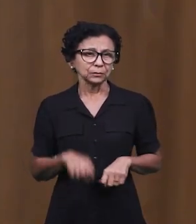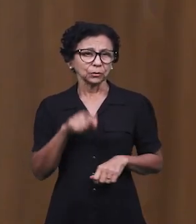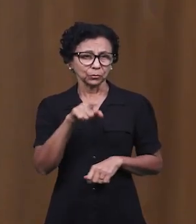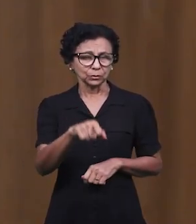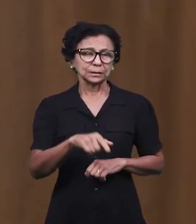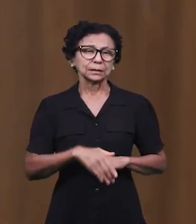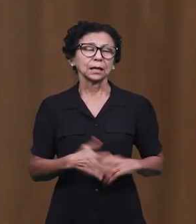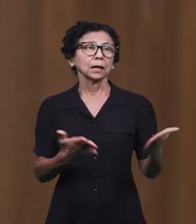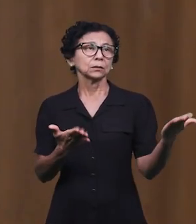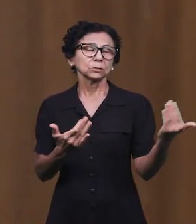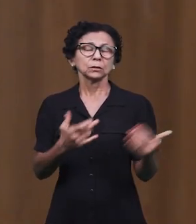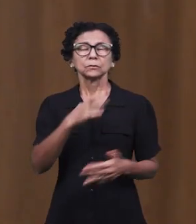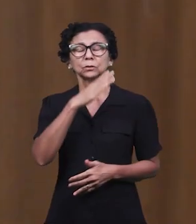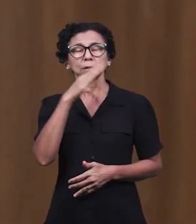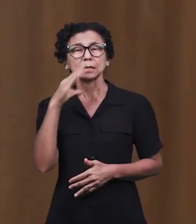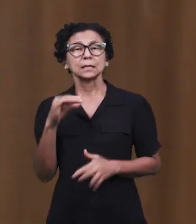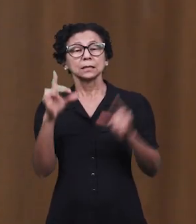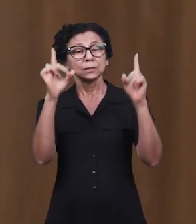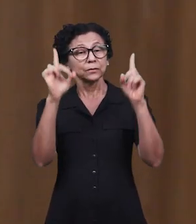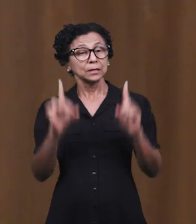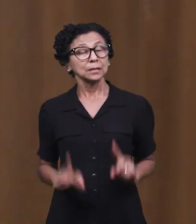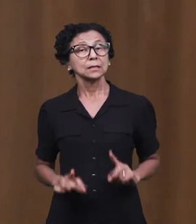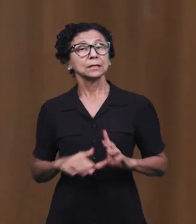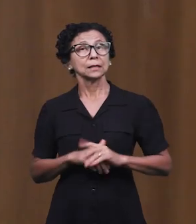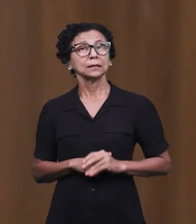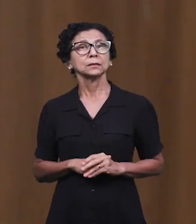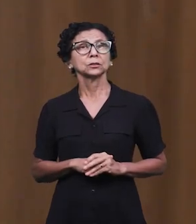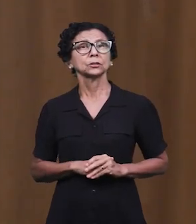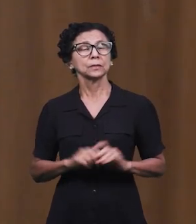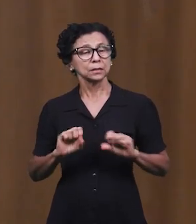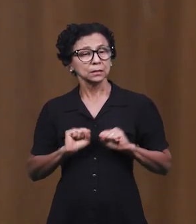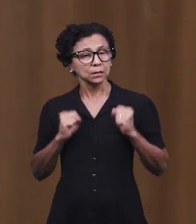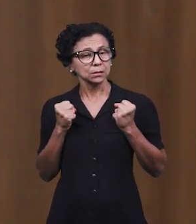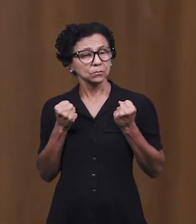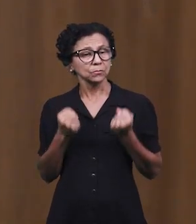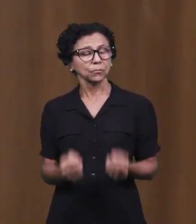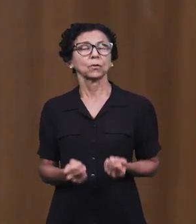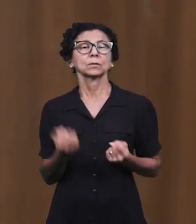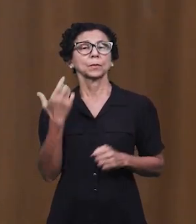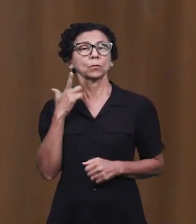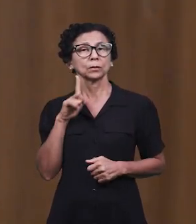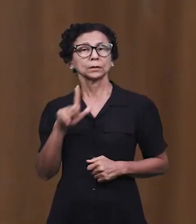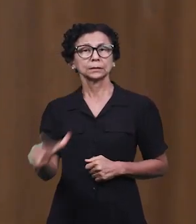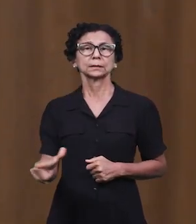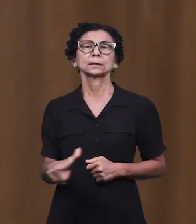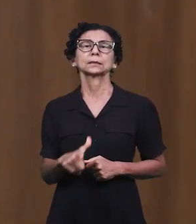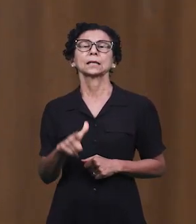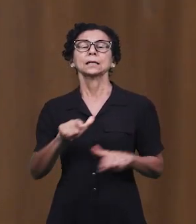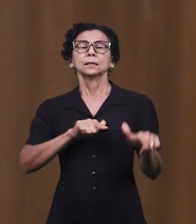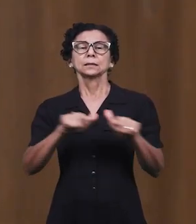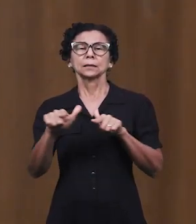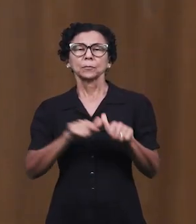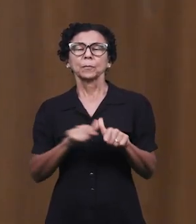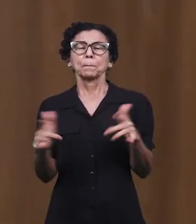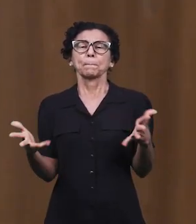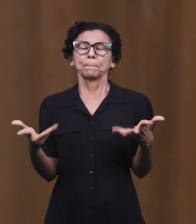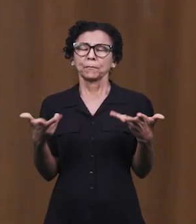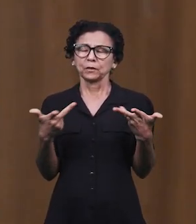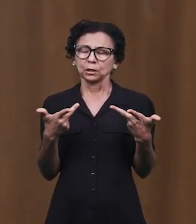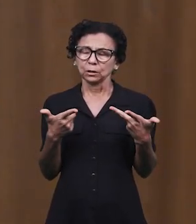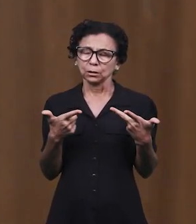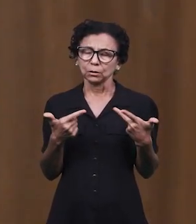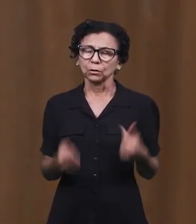um jovem, é um adolescente, invista em você, para que você possa alcançar empregos maravilhosos, para que você